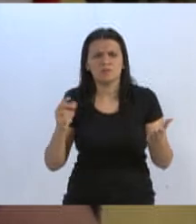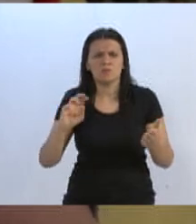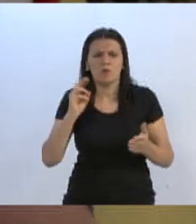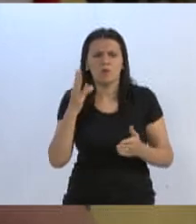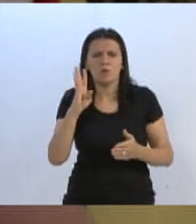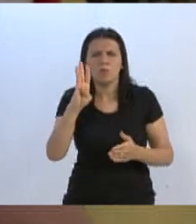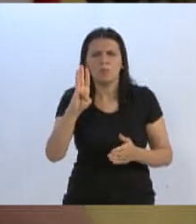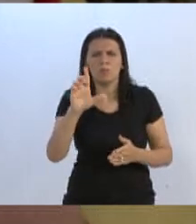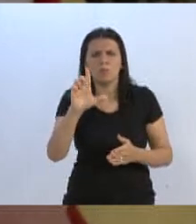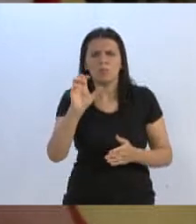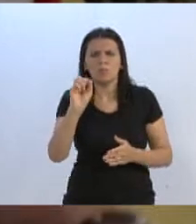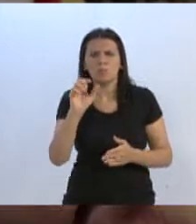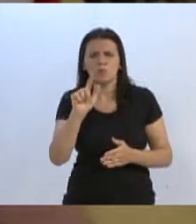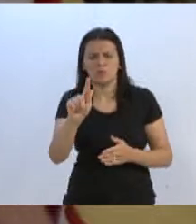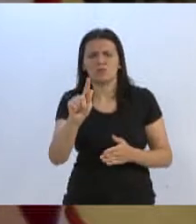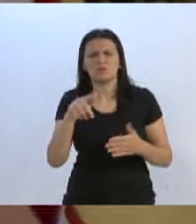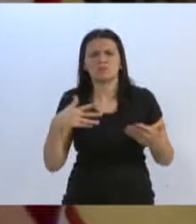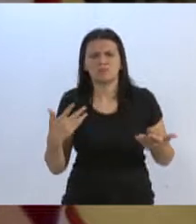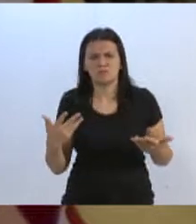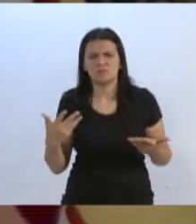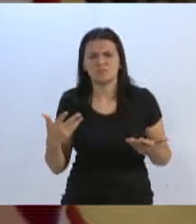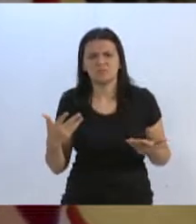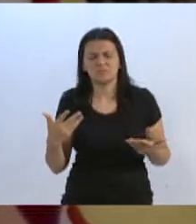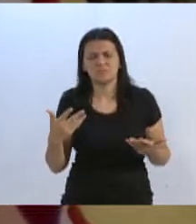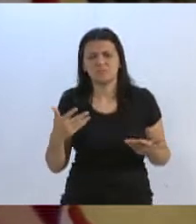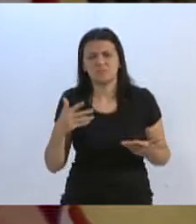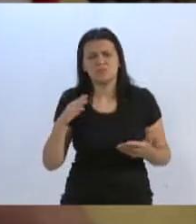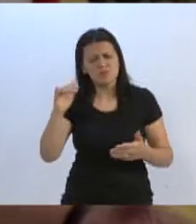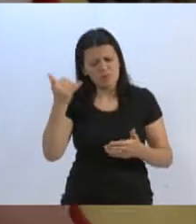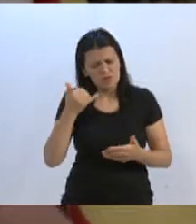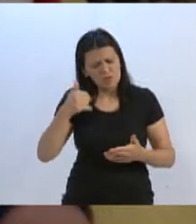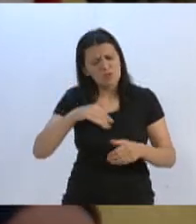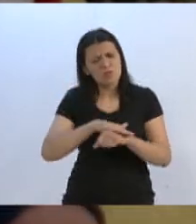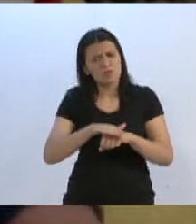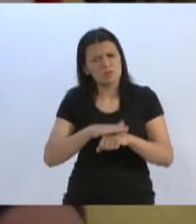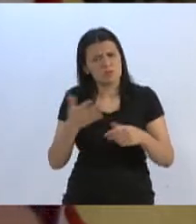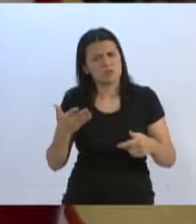venham falar com nós aqui, que aí talvez vocês vão ter uma resposta mais certa e concreta. Uma boa tarde a todos.